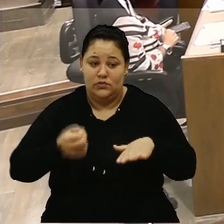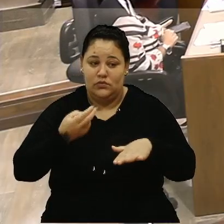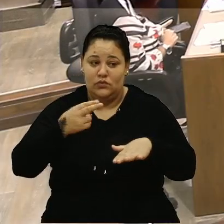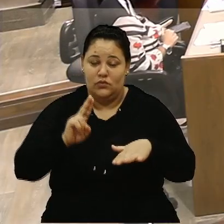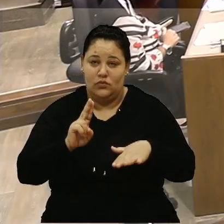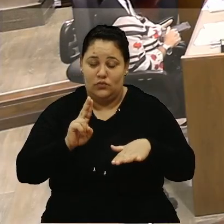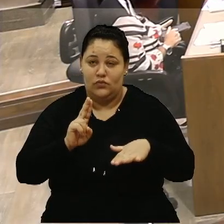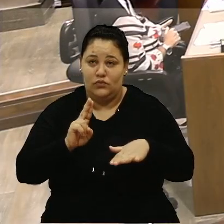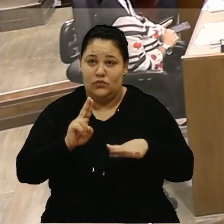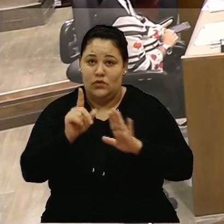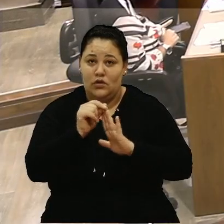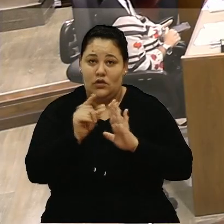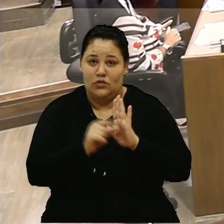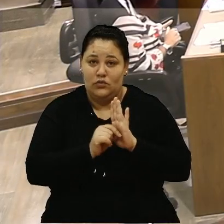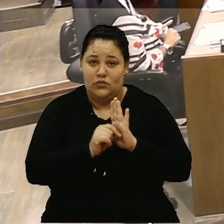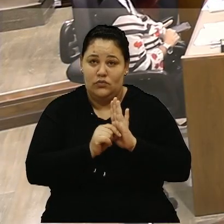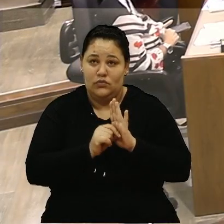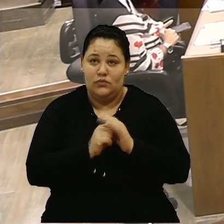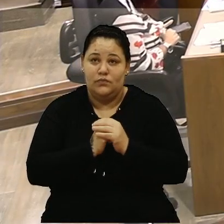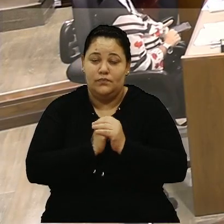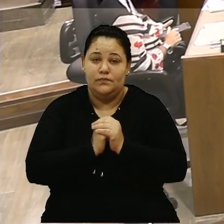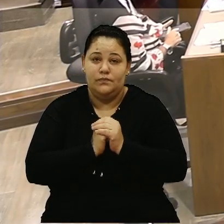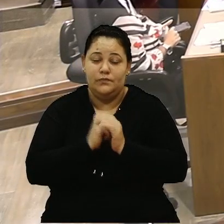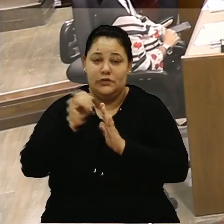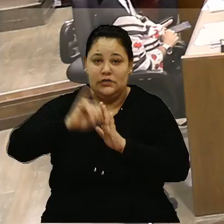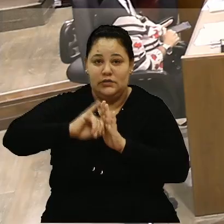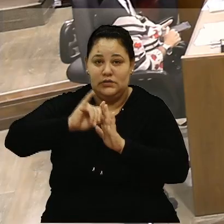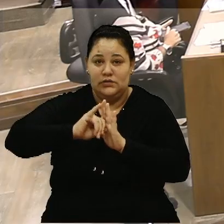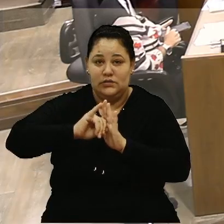qual o artigo? Artigo 209, inciso...